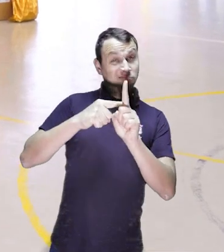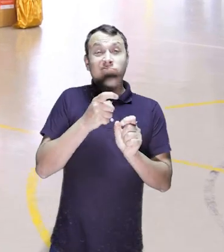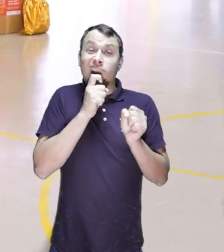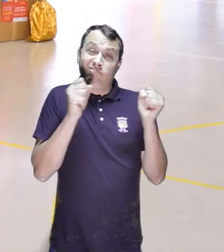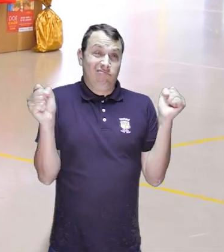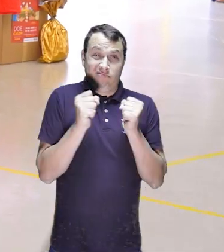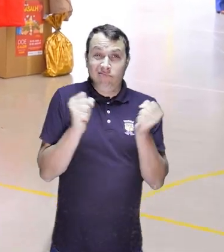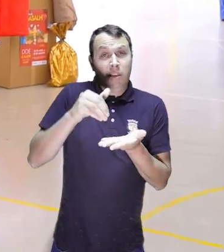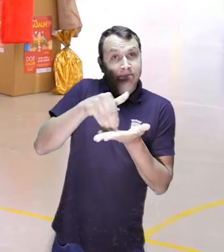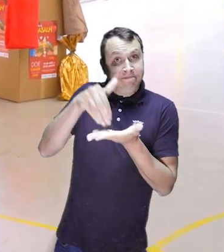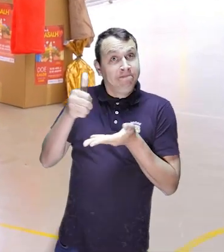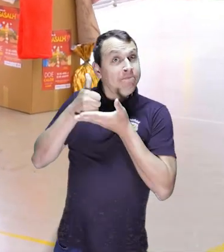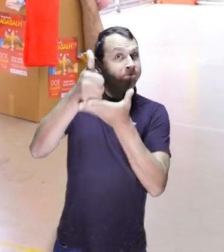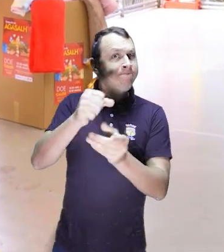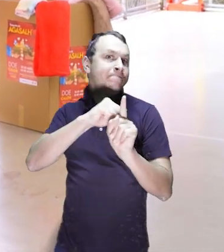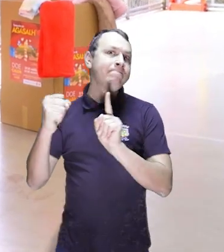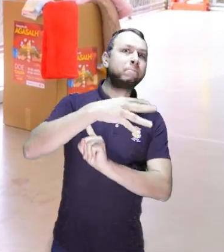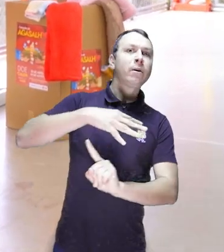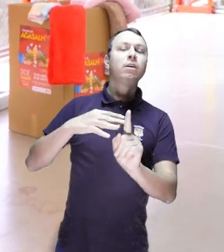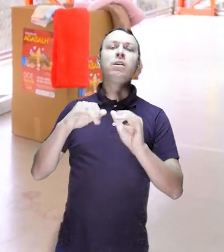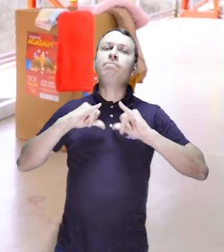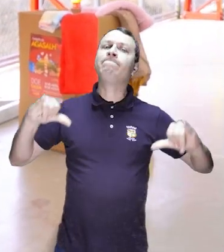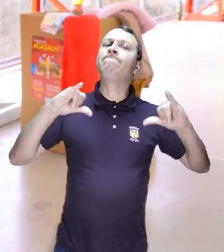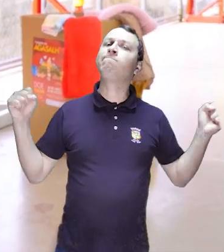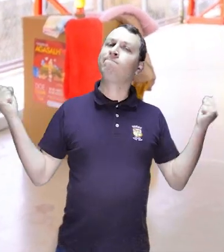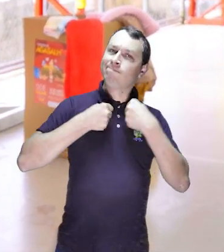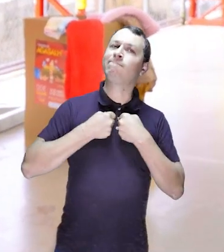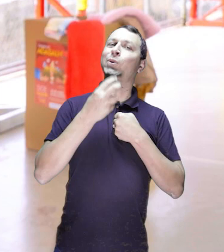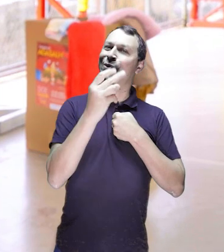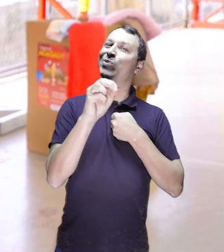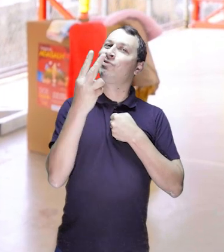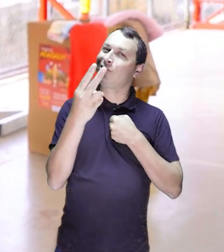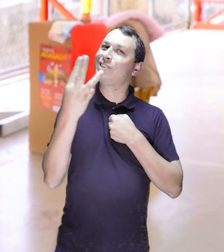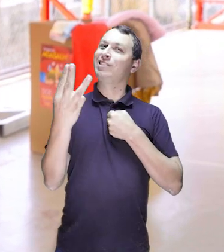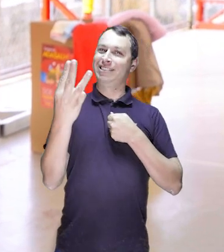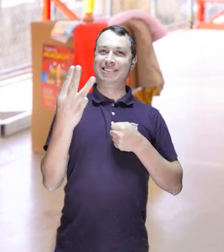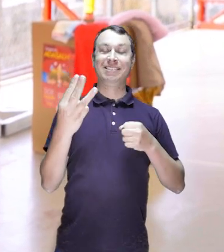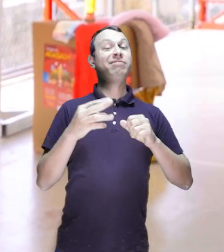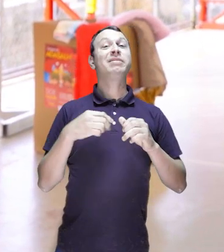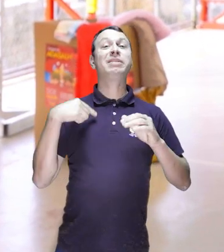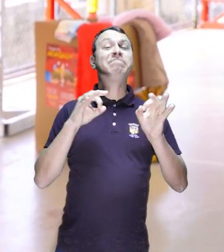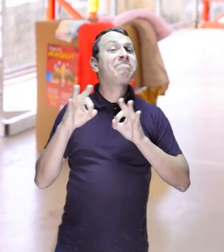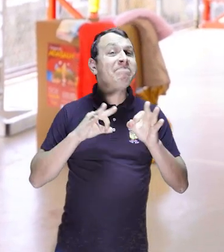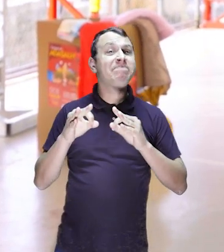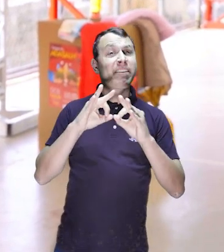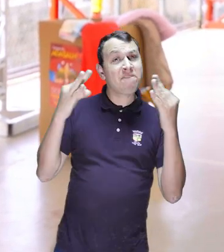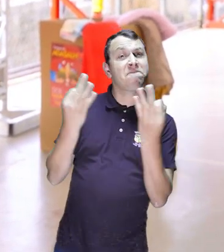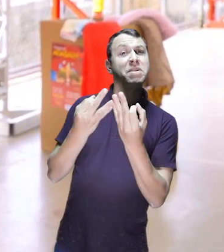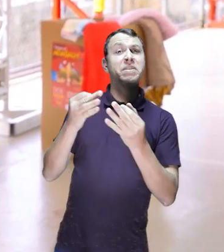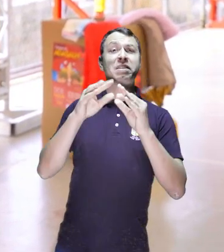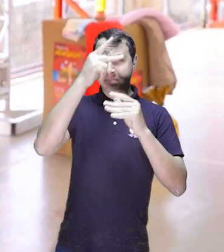Com a queda nas temperaturas, a Secretaria de Assistência Social lança a campanha do Agasalho 2023 e se prepara para